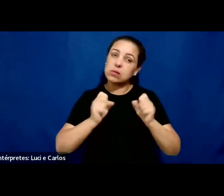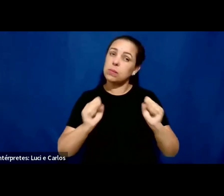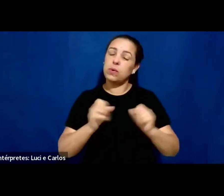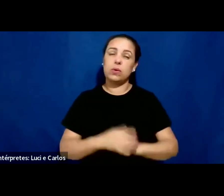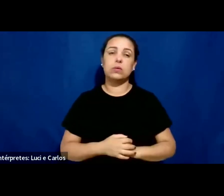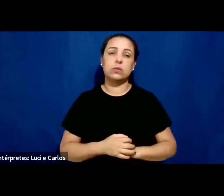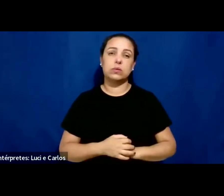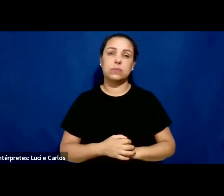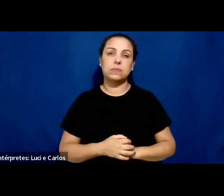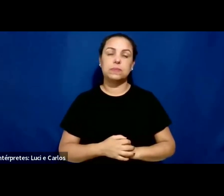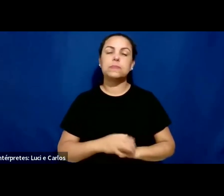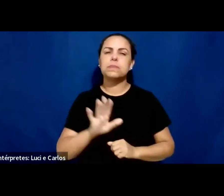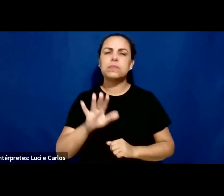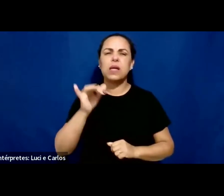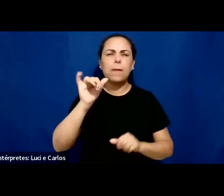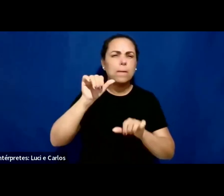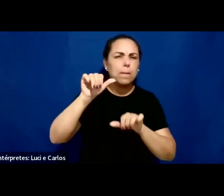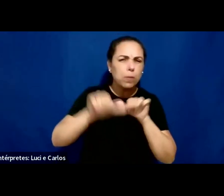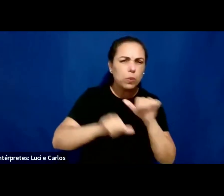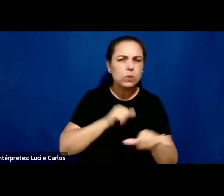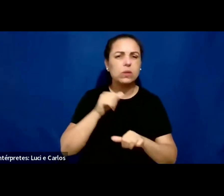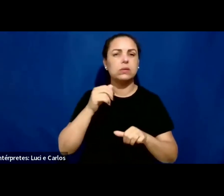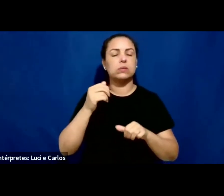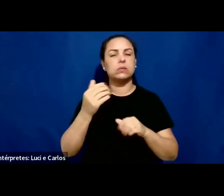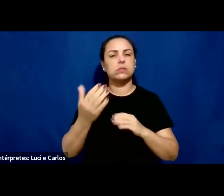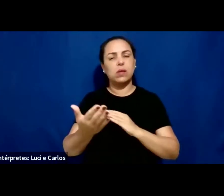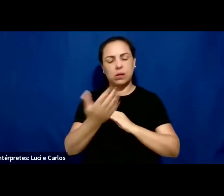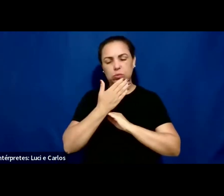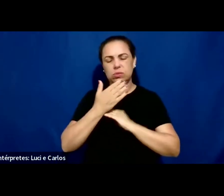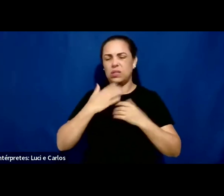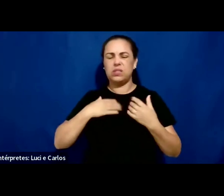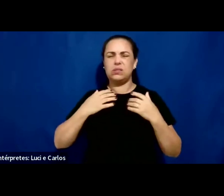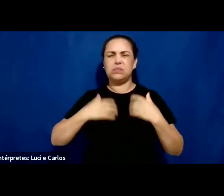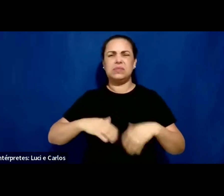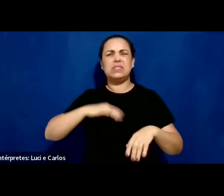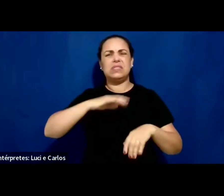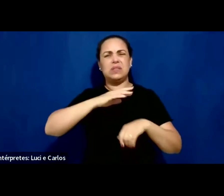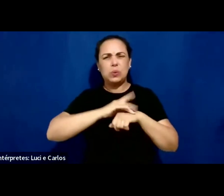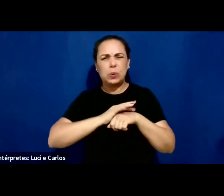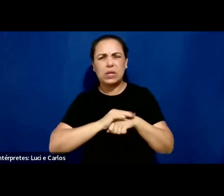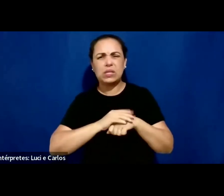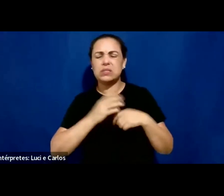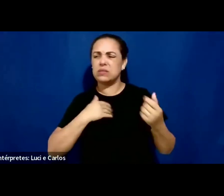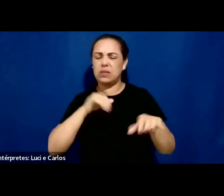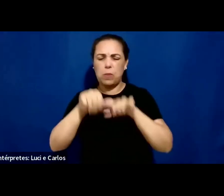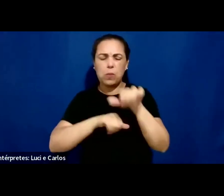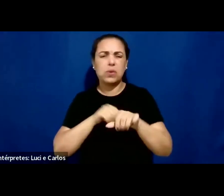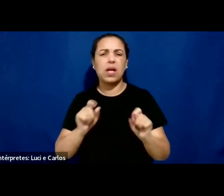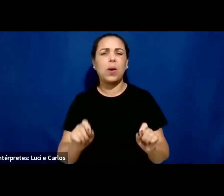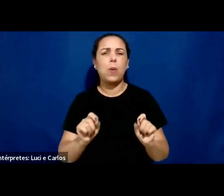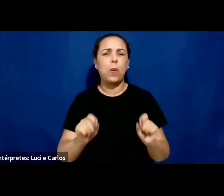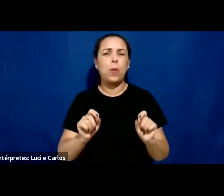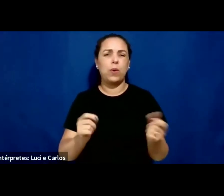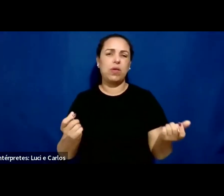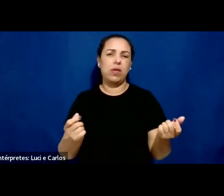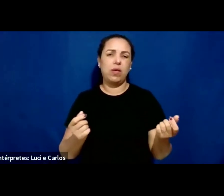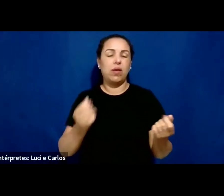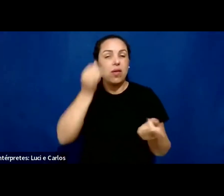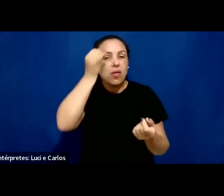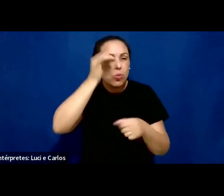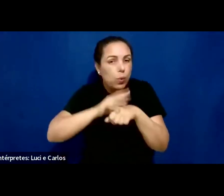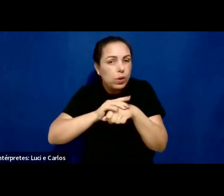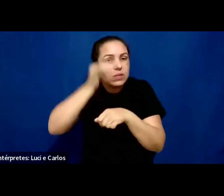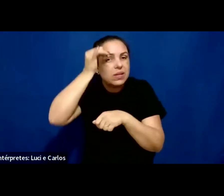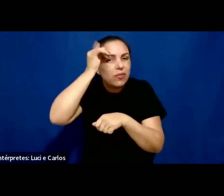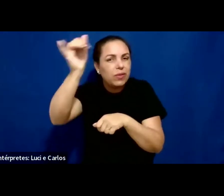intestinal. Começa, né? Não é mais normal, era uma vez, agora não é mais, era 2, agora é 1, fica alguns